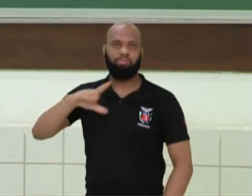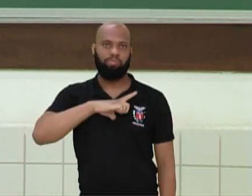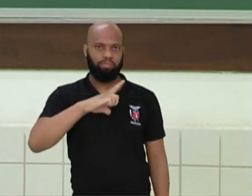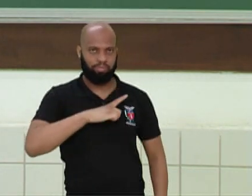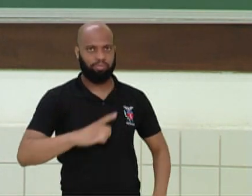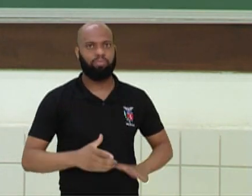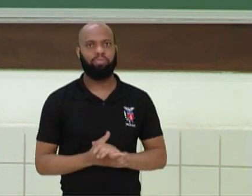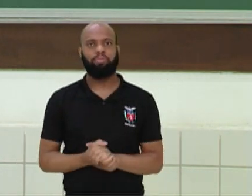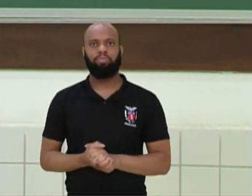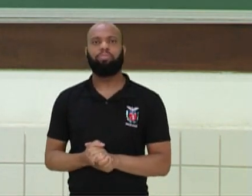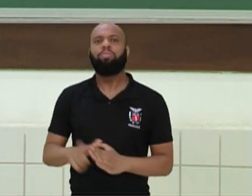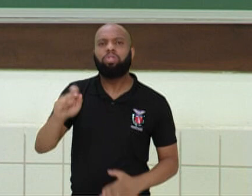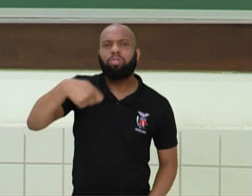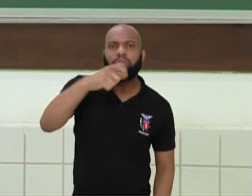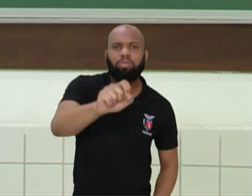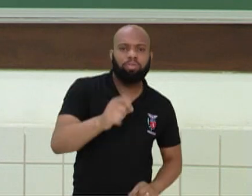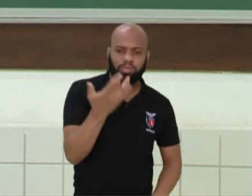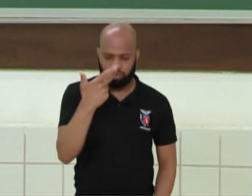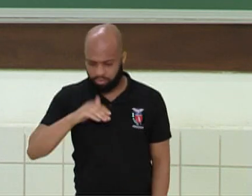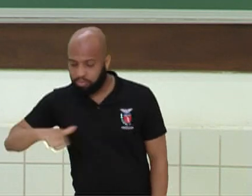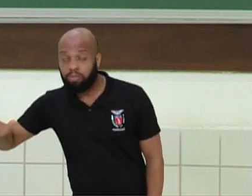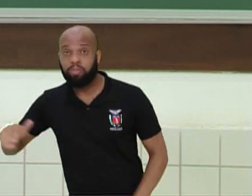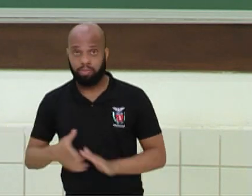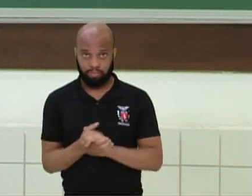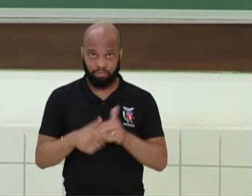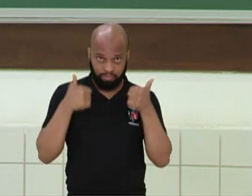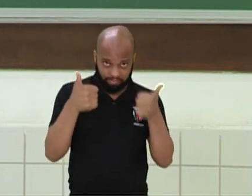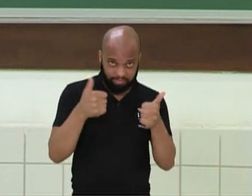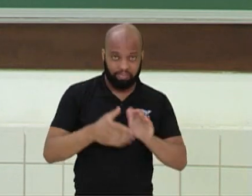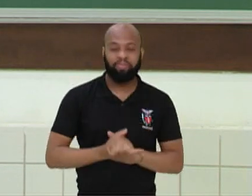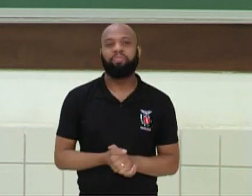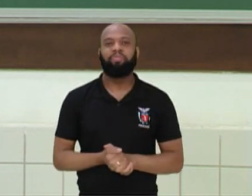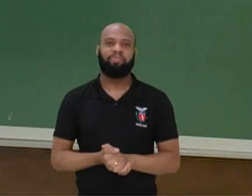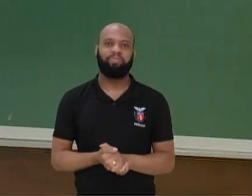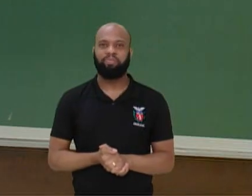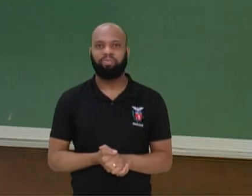gente refletir sobre a nossa infância, certo?